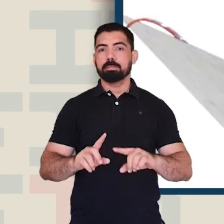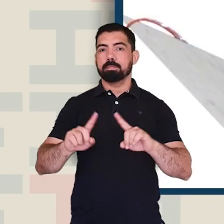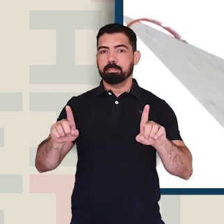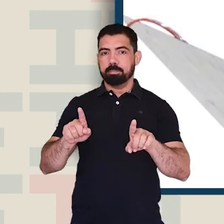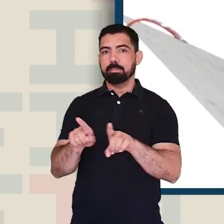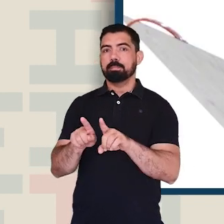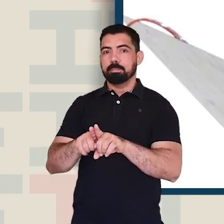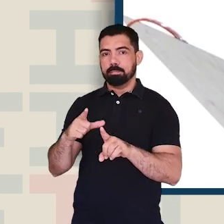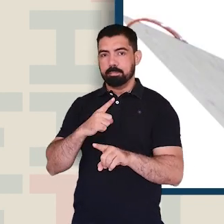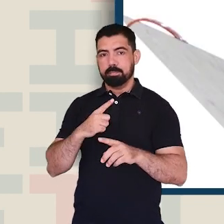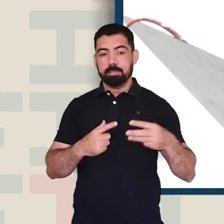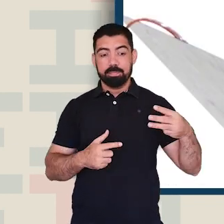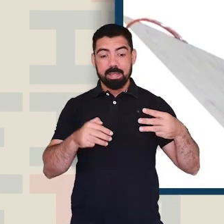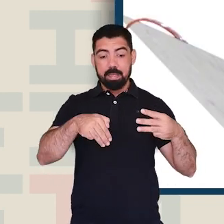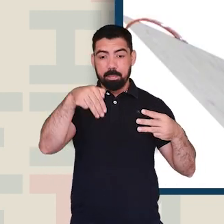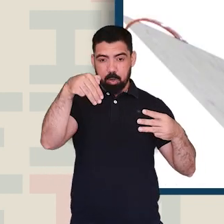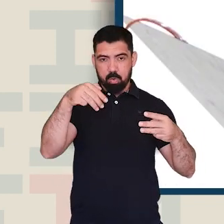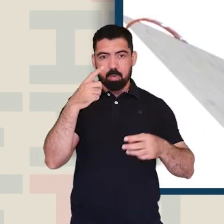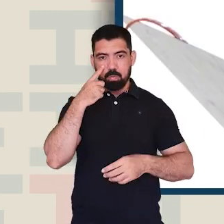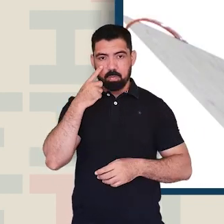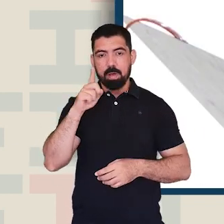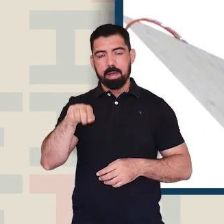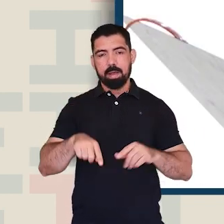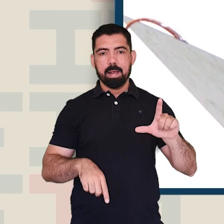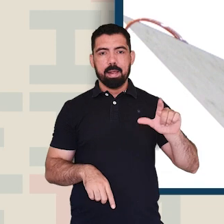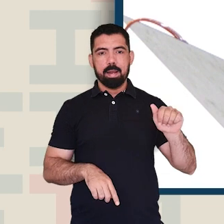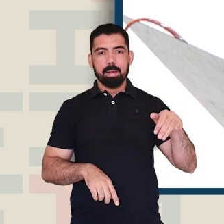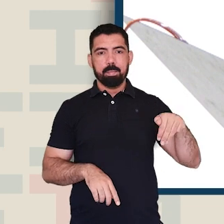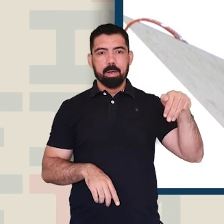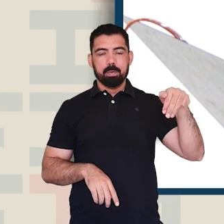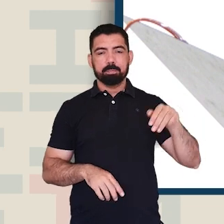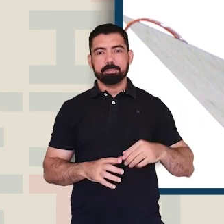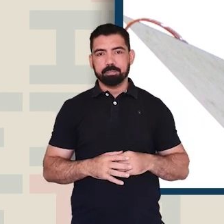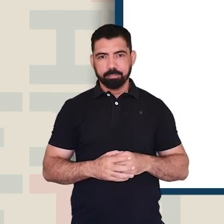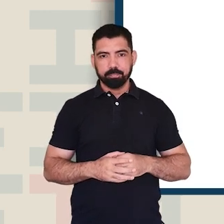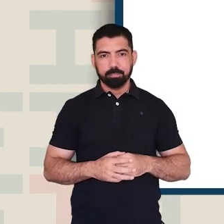mas ela tem também a terça maior, que é o maior.